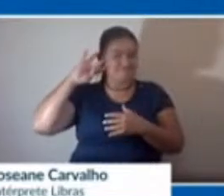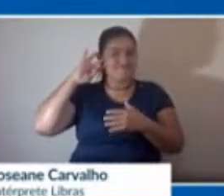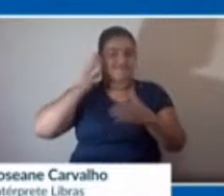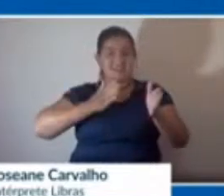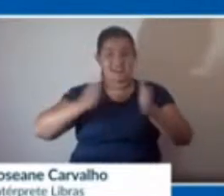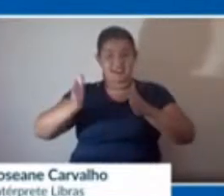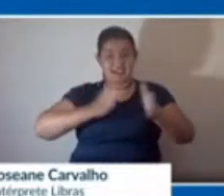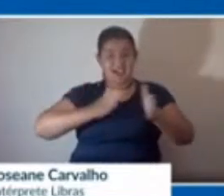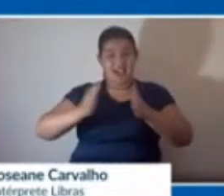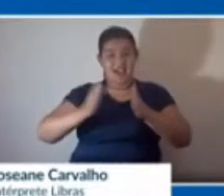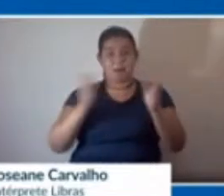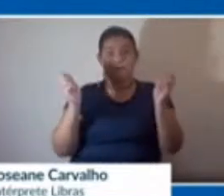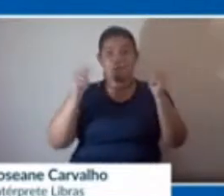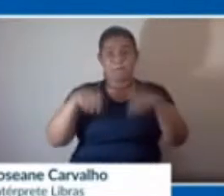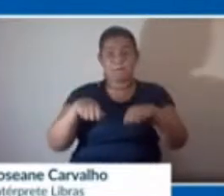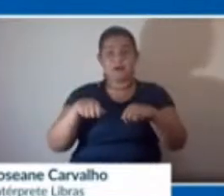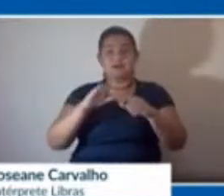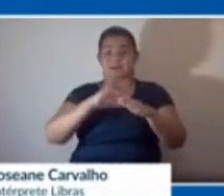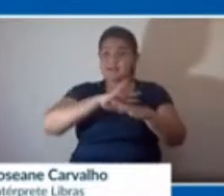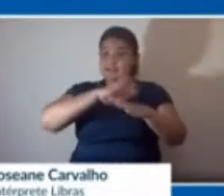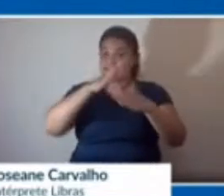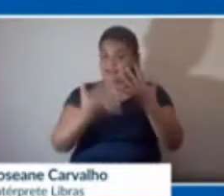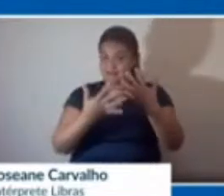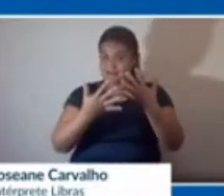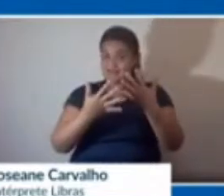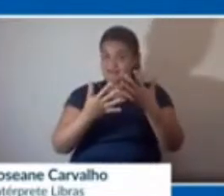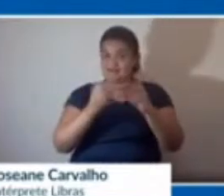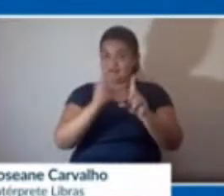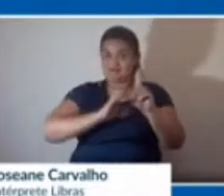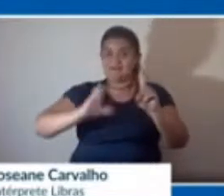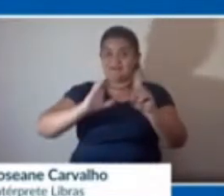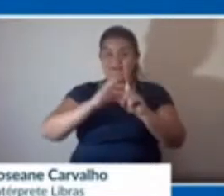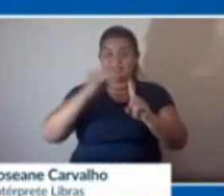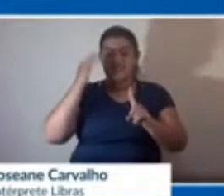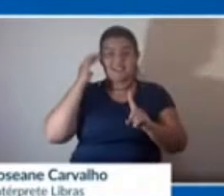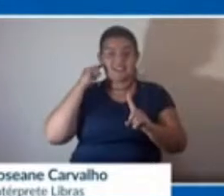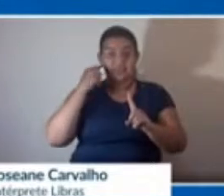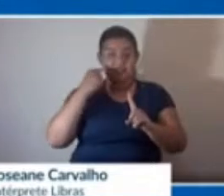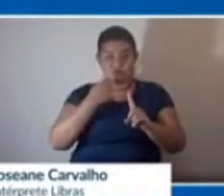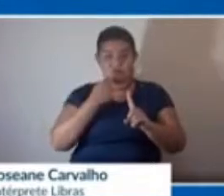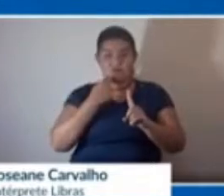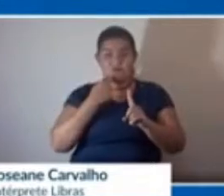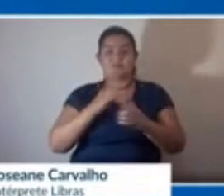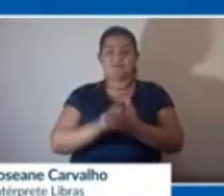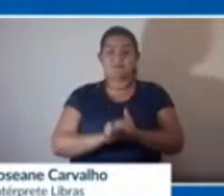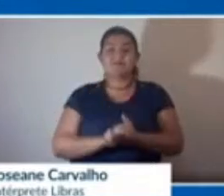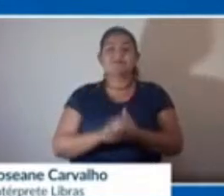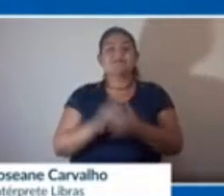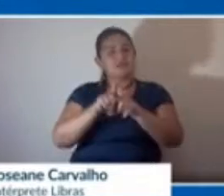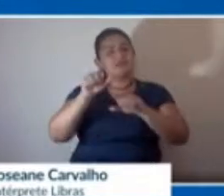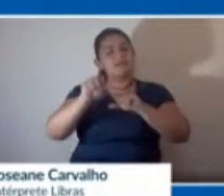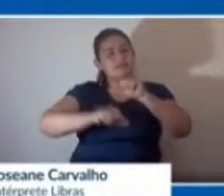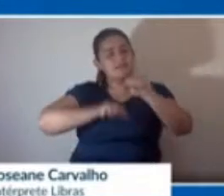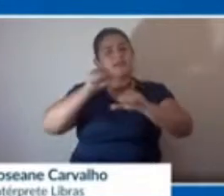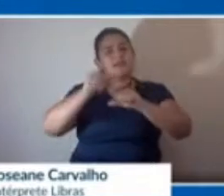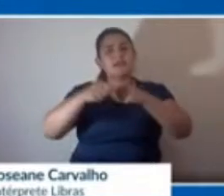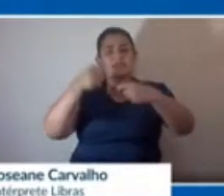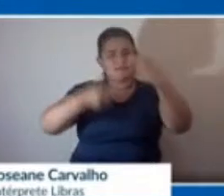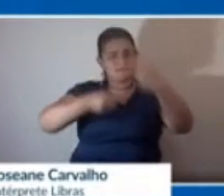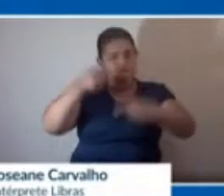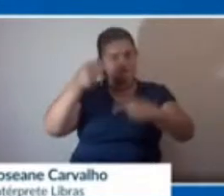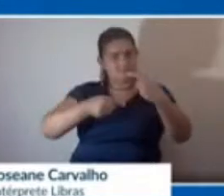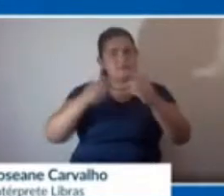do nosso debate para a língua brasileira de sinais. Muito obrigada, Josiane, por estar aqui com a gente, transformando esse debate em um